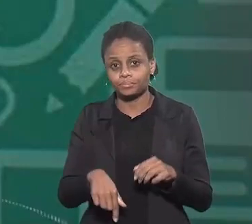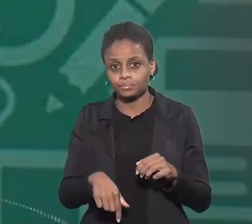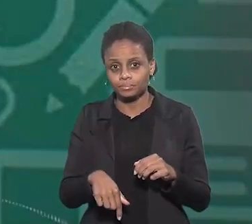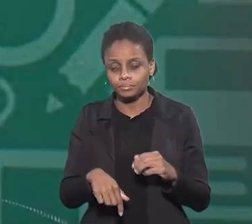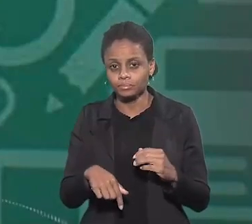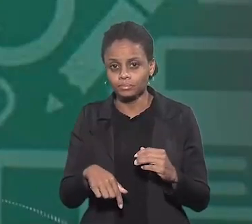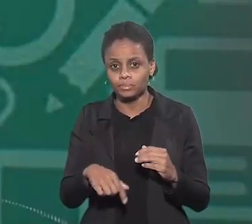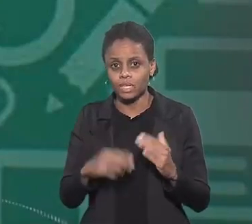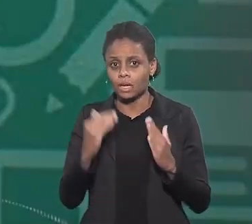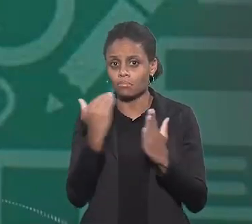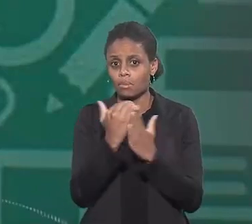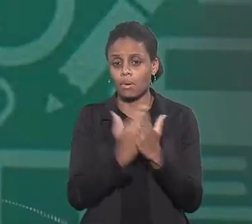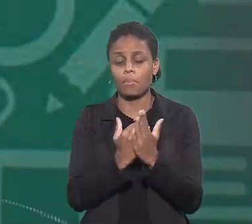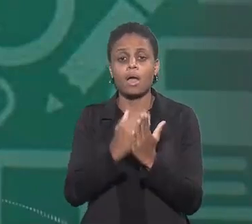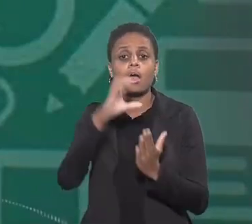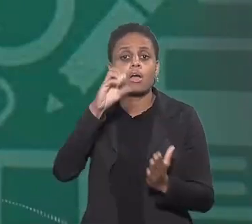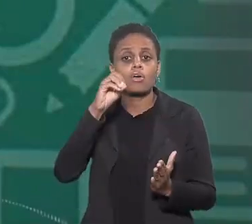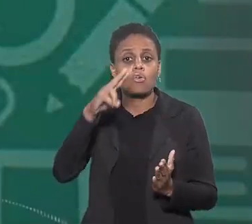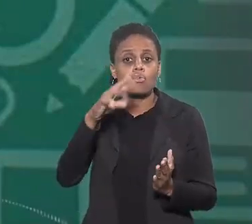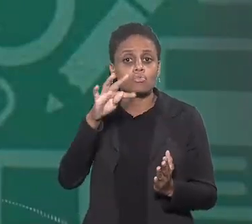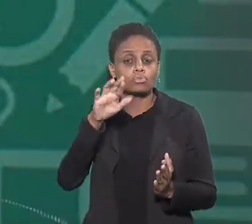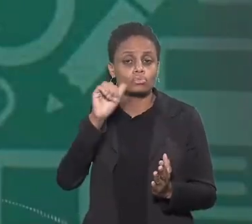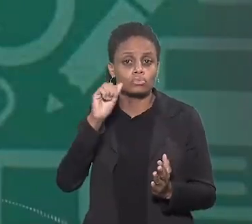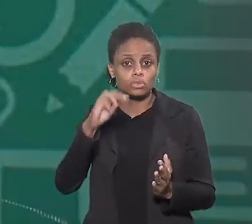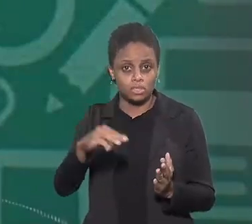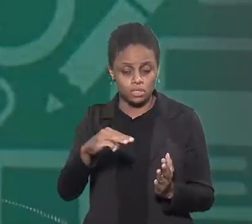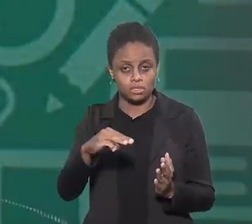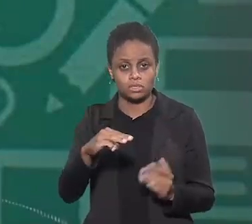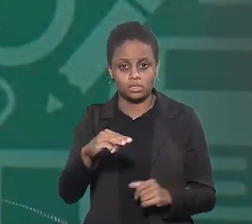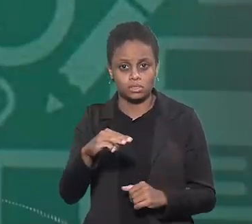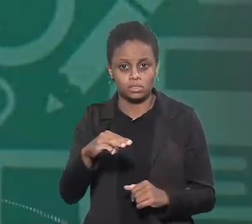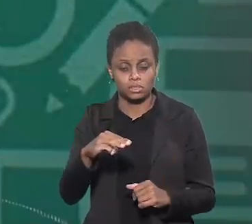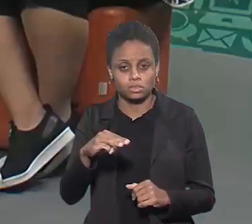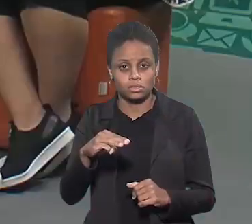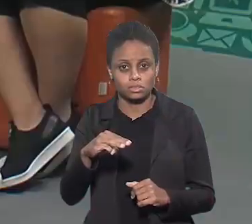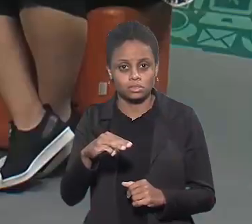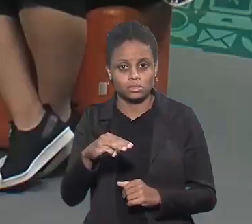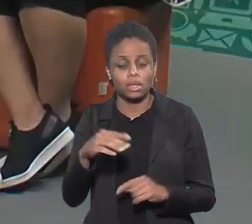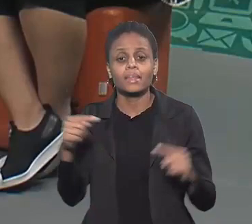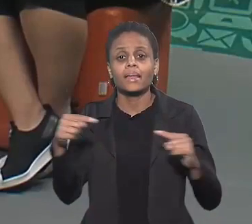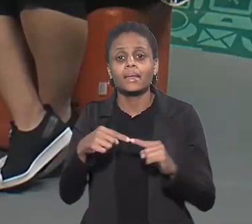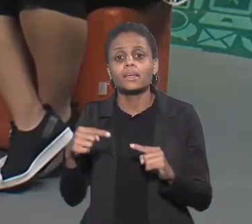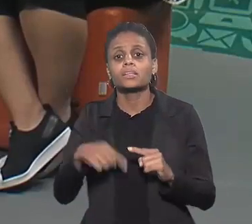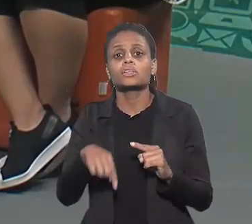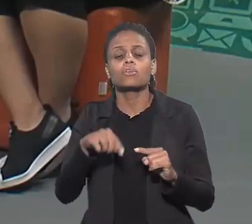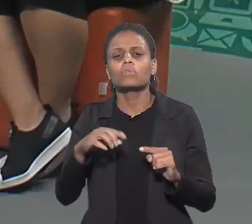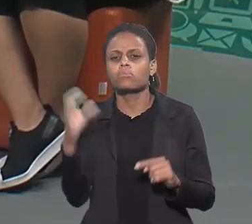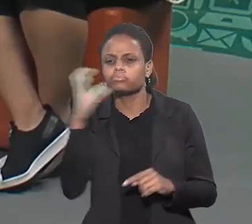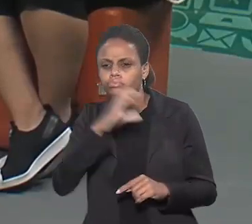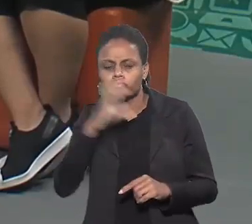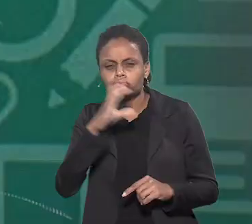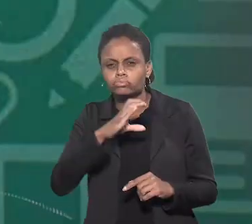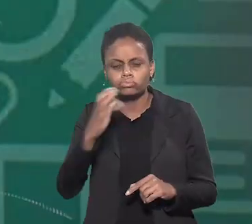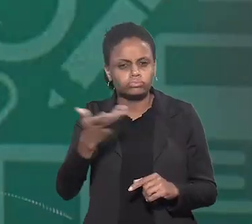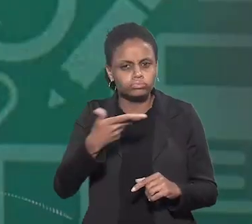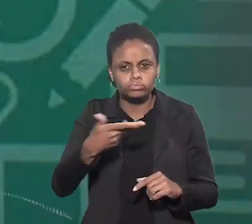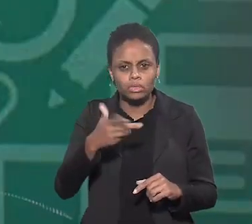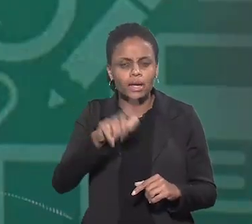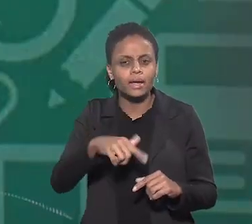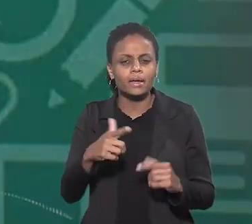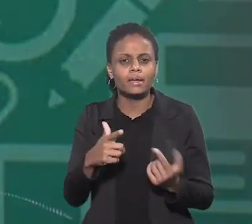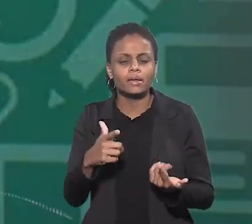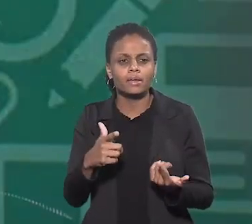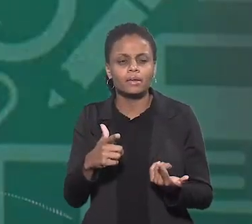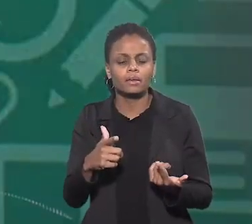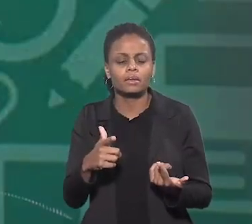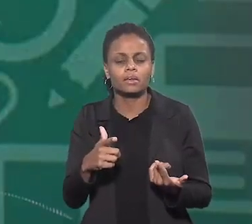pelo código, pelas regras do CONTRAN, né? Que é o nosso código de trânsito aí brasileiro. Essa questão da velocidade, né? É